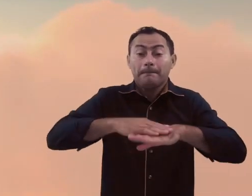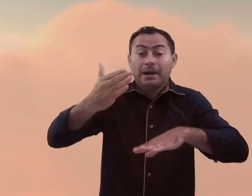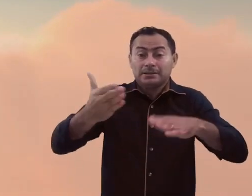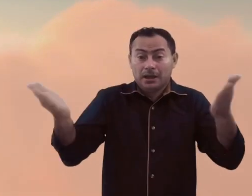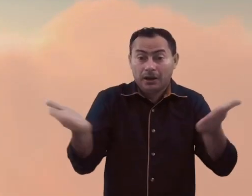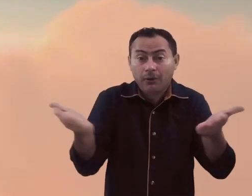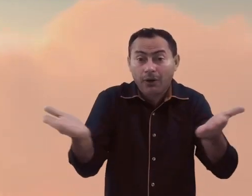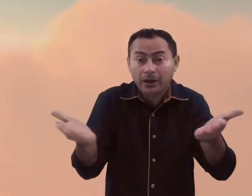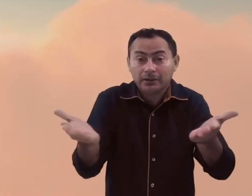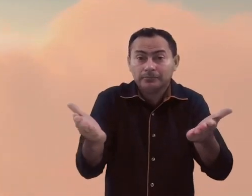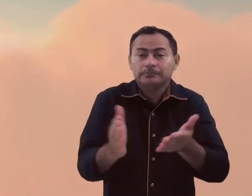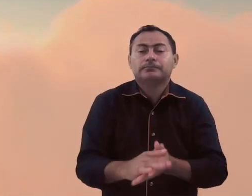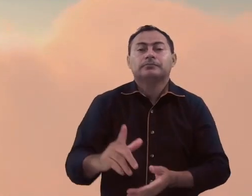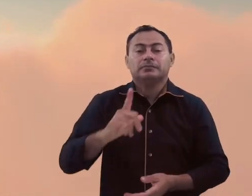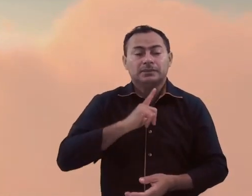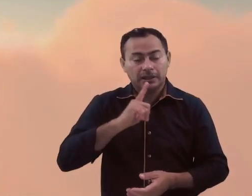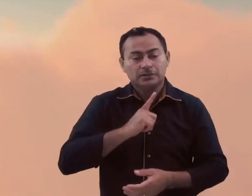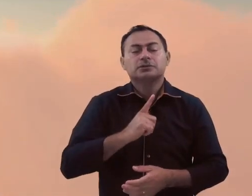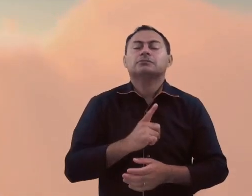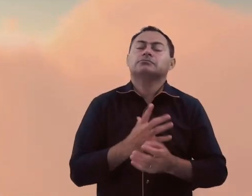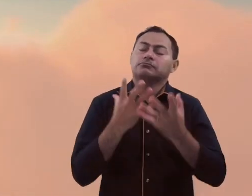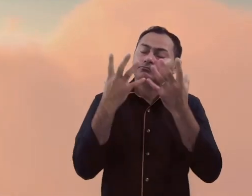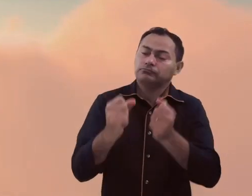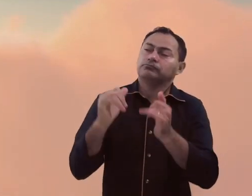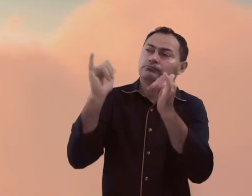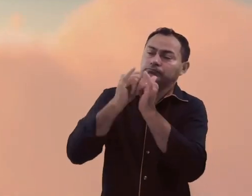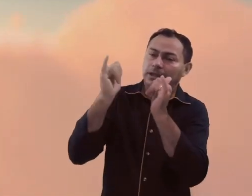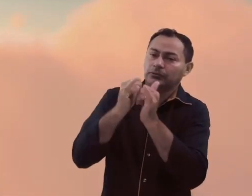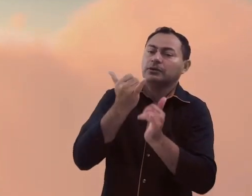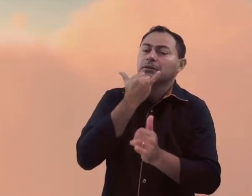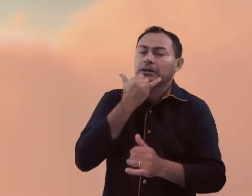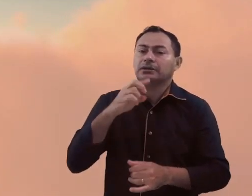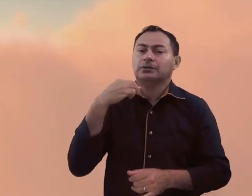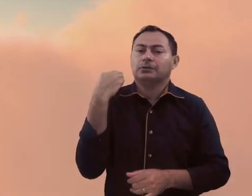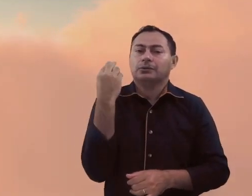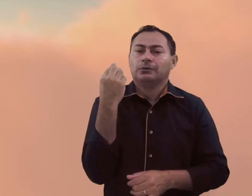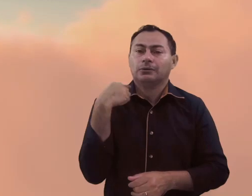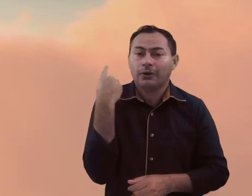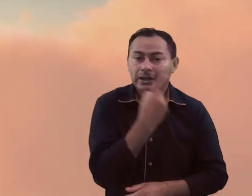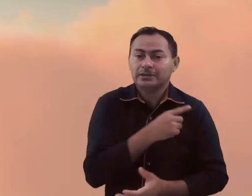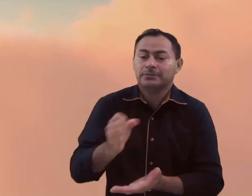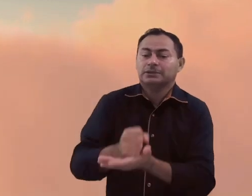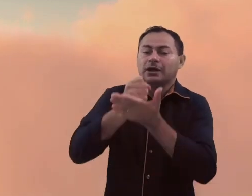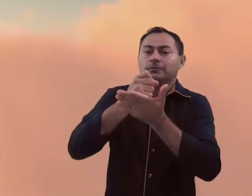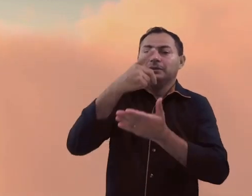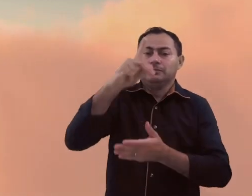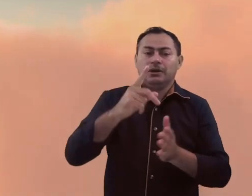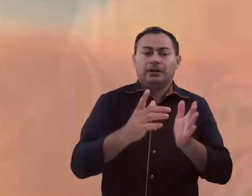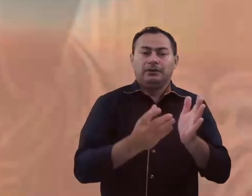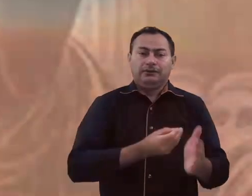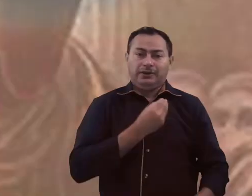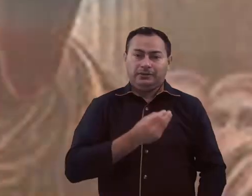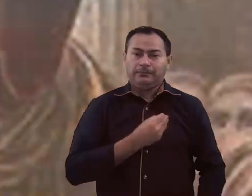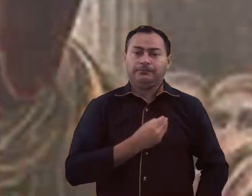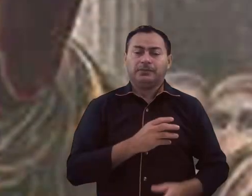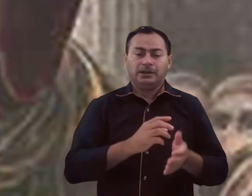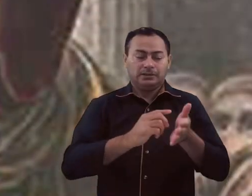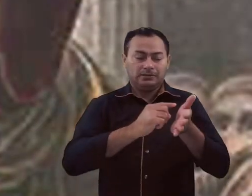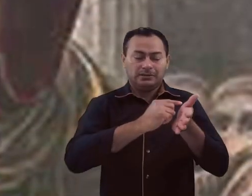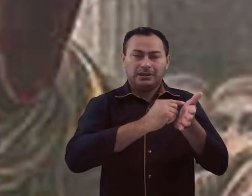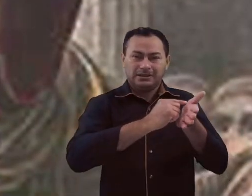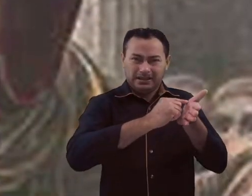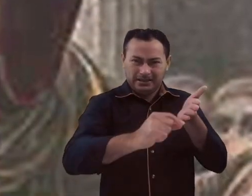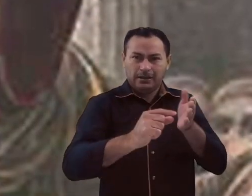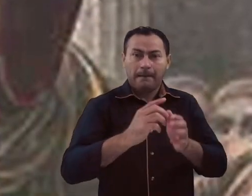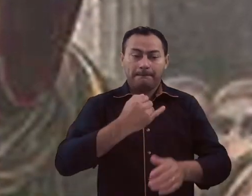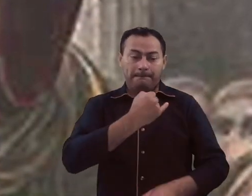quanto mais agora, tendo sido reconciliados, seremos salvos por sua vida. Nessa passagem tão